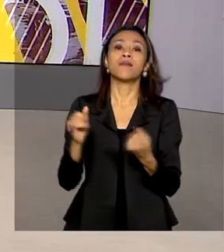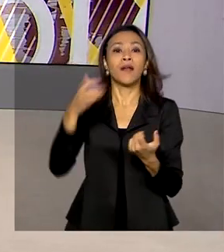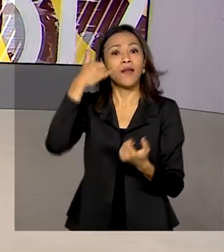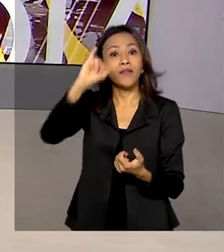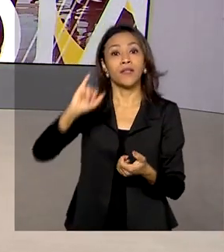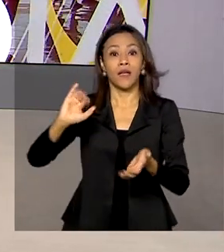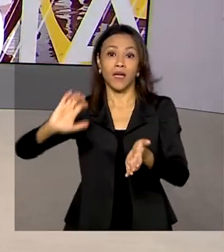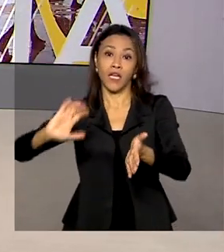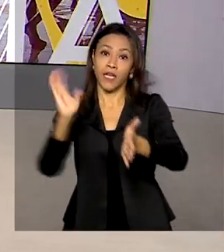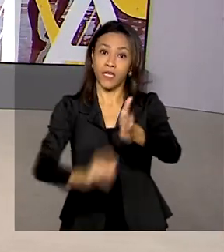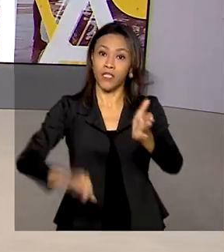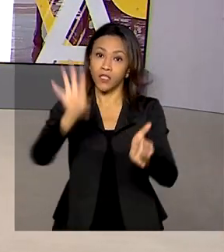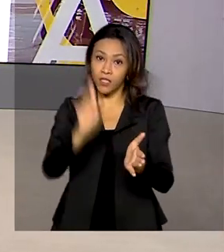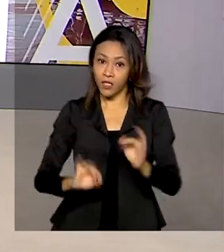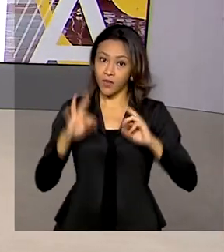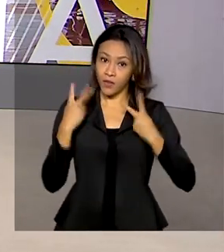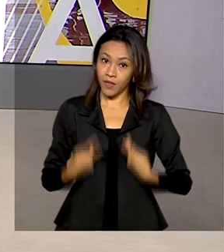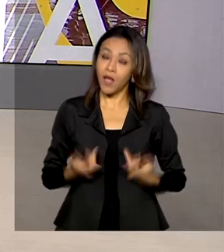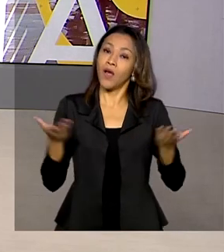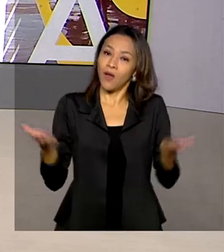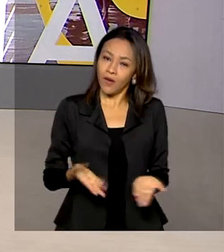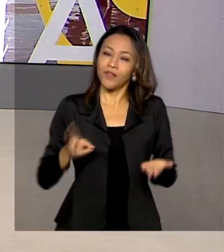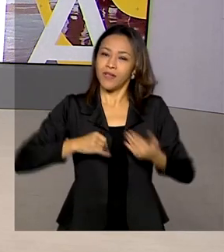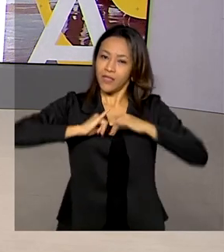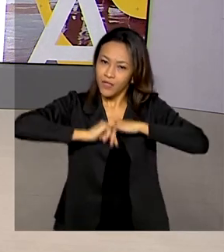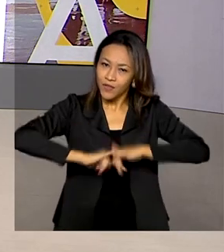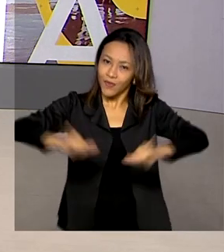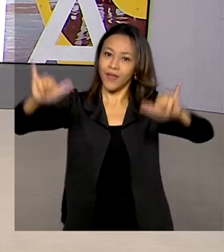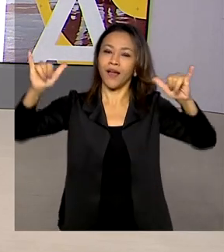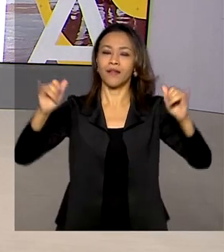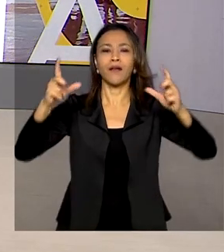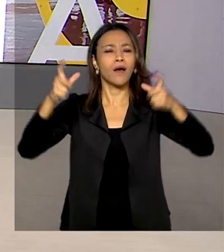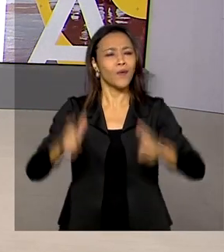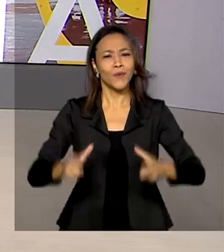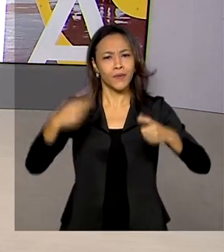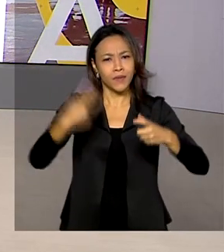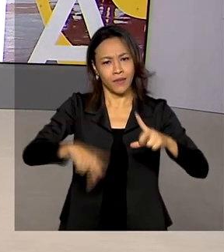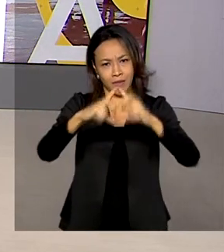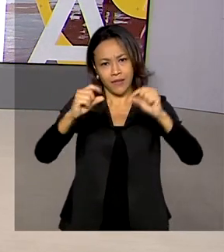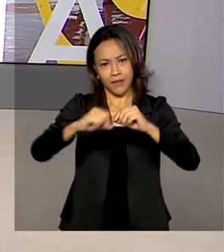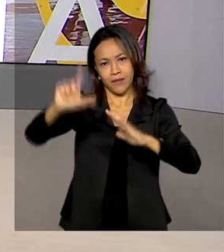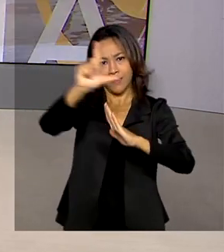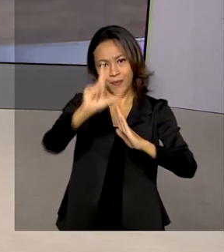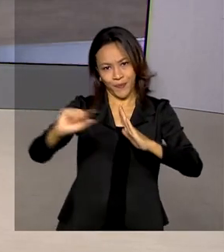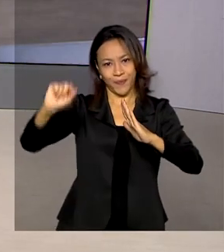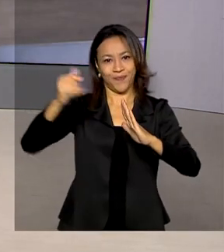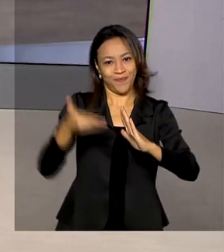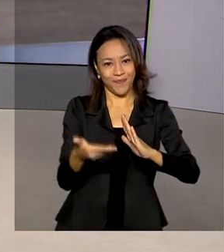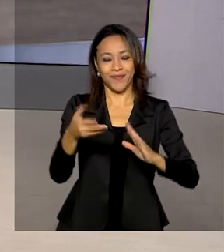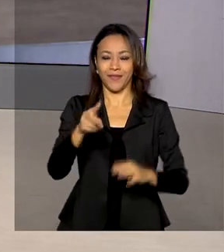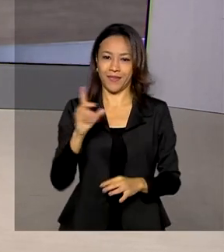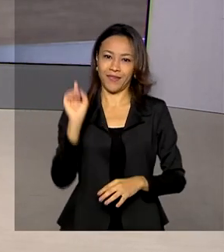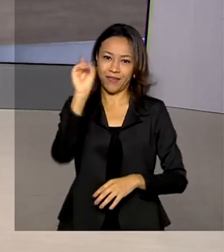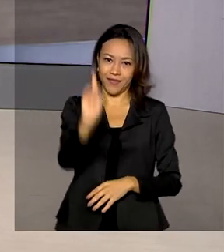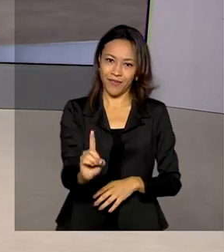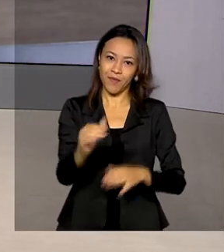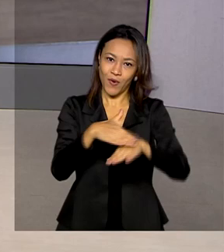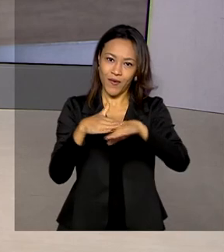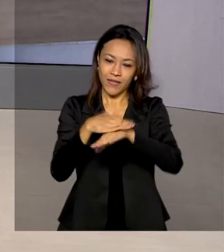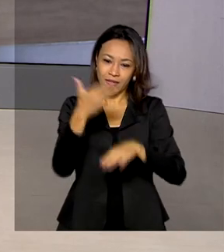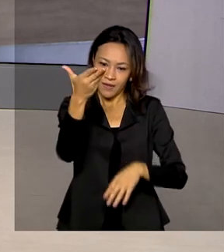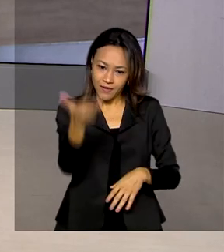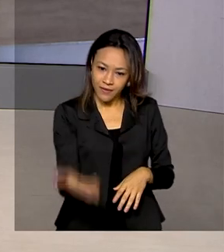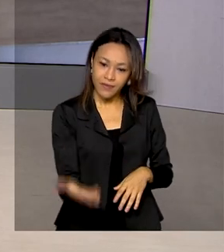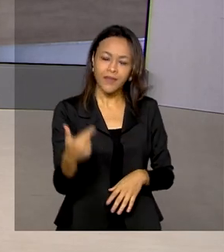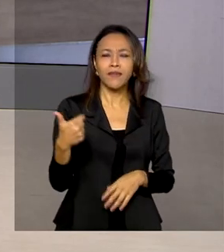de direitos humanos será oficialmente lançado em uma cerimônia no Palácio do Planalto é para lá que nós vamos agora conversar com a repórter Ana Luiza